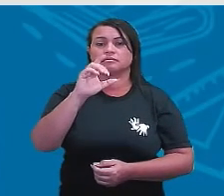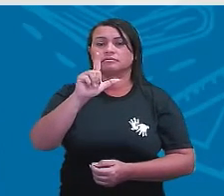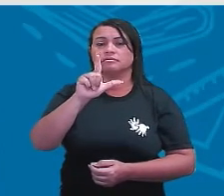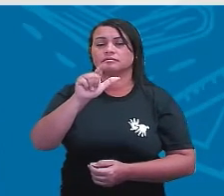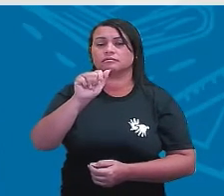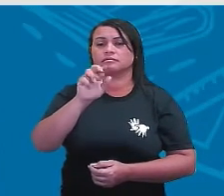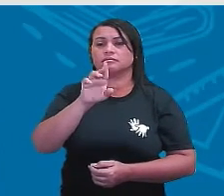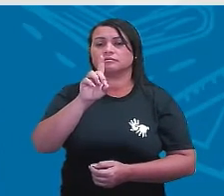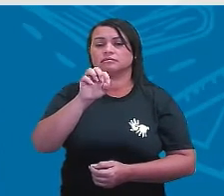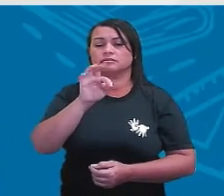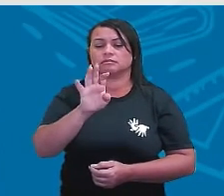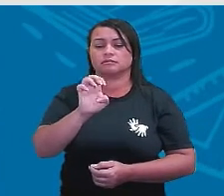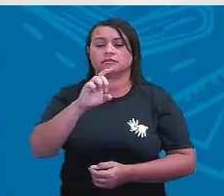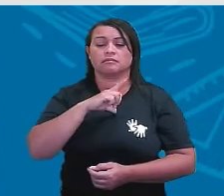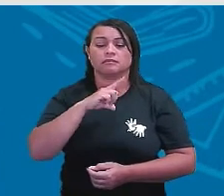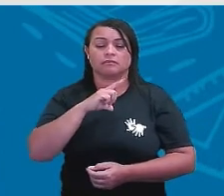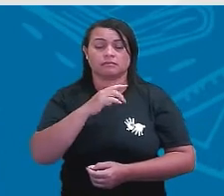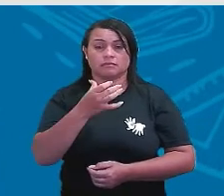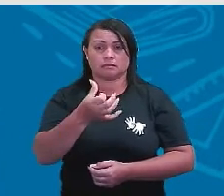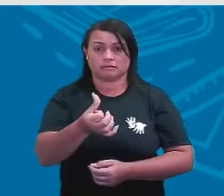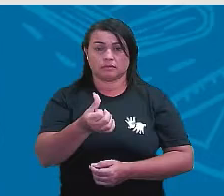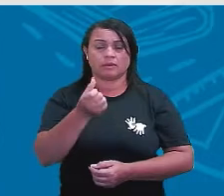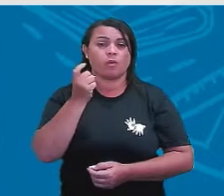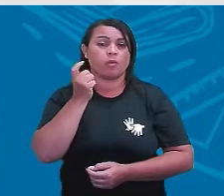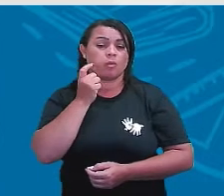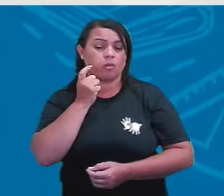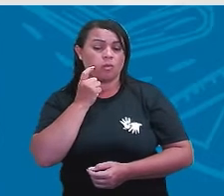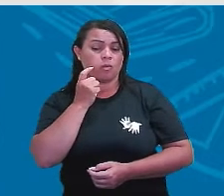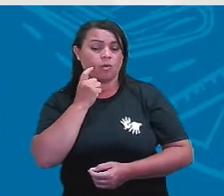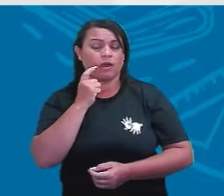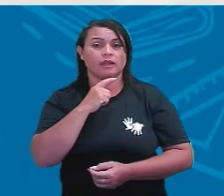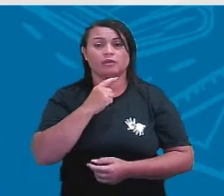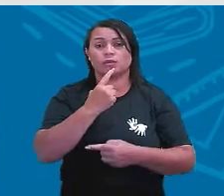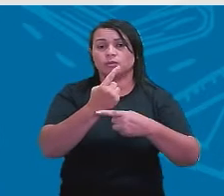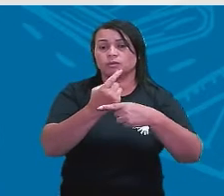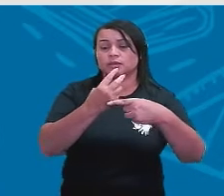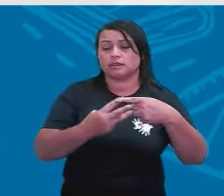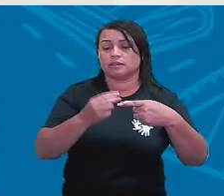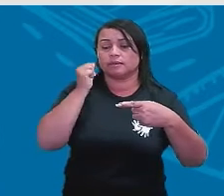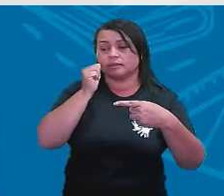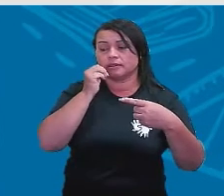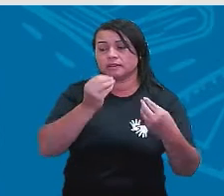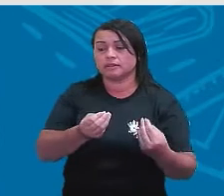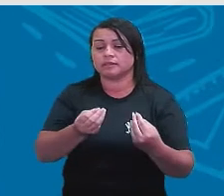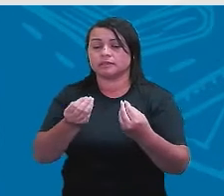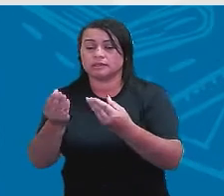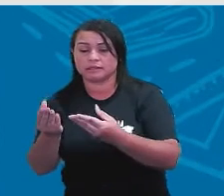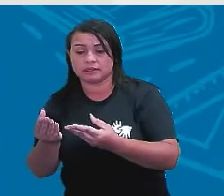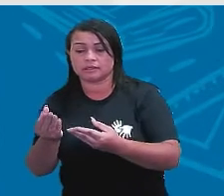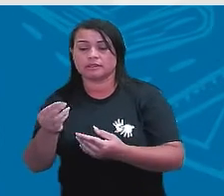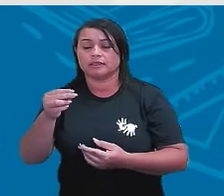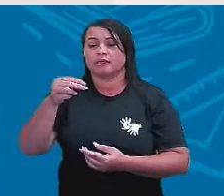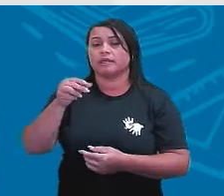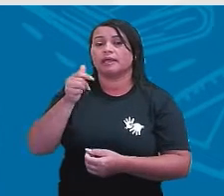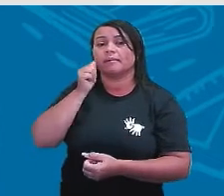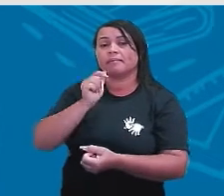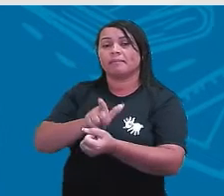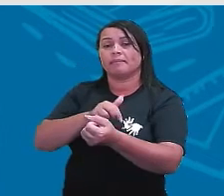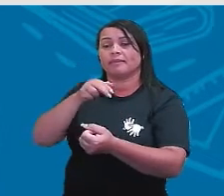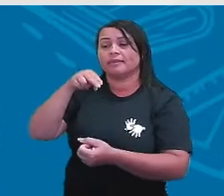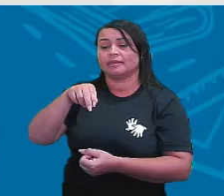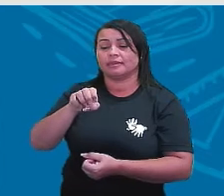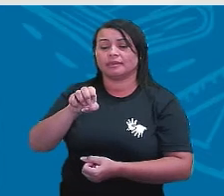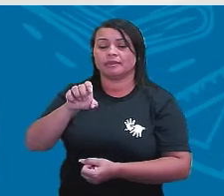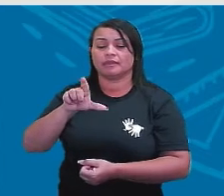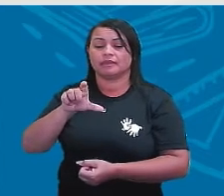balas. Ela deu 1/3 das balas que tinha à sua irmã Neuza. Quantas balas Neuza